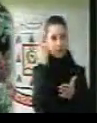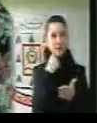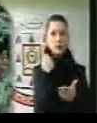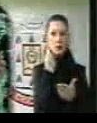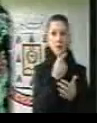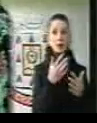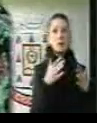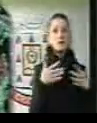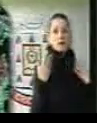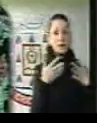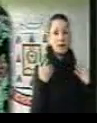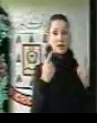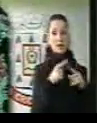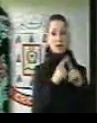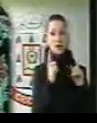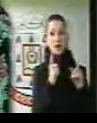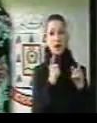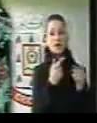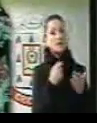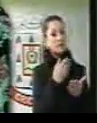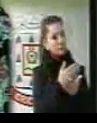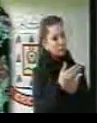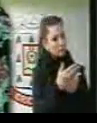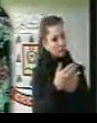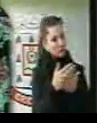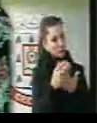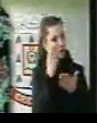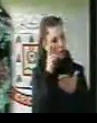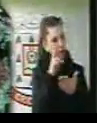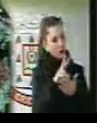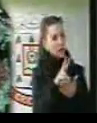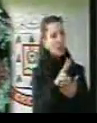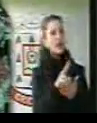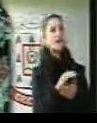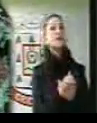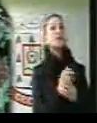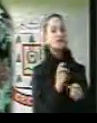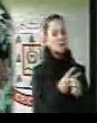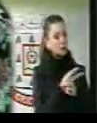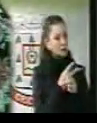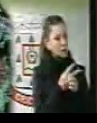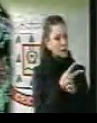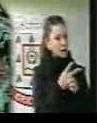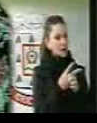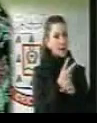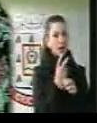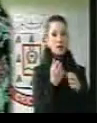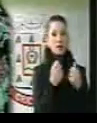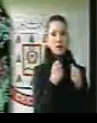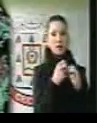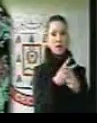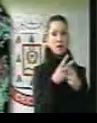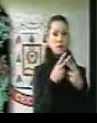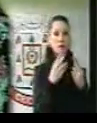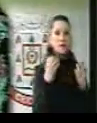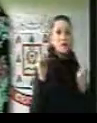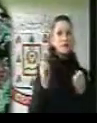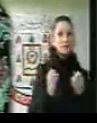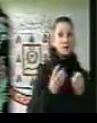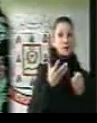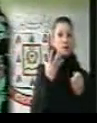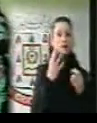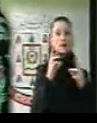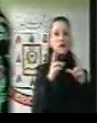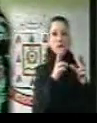mas continuaremos vigilantes, presidente. Presidente, vigilantes no sentido de que as coisas precisam caminhar e que a nossa